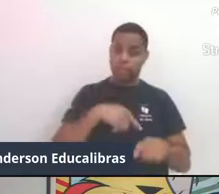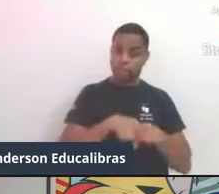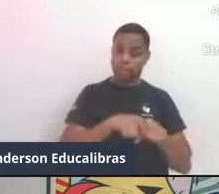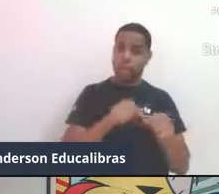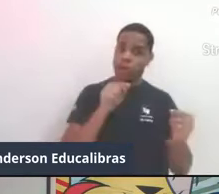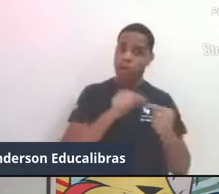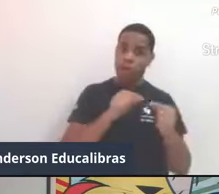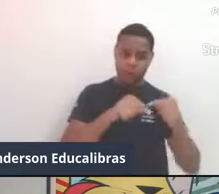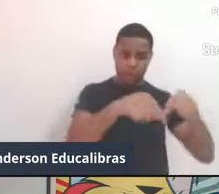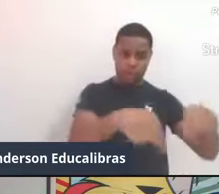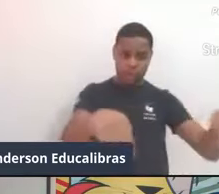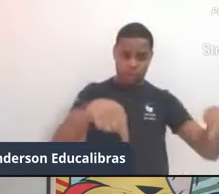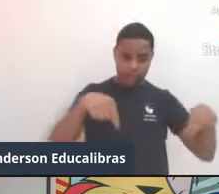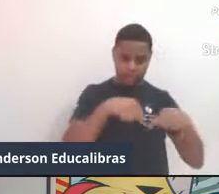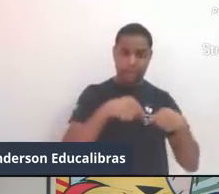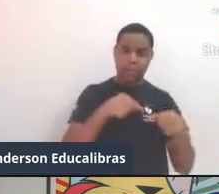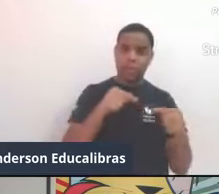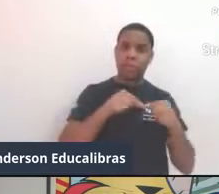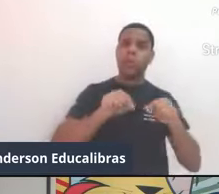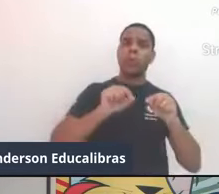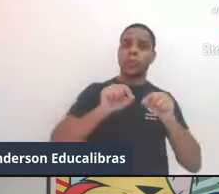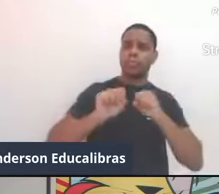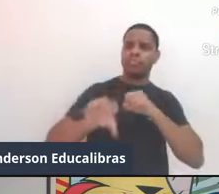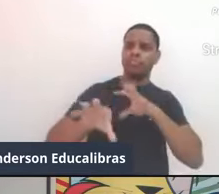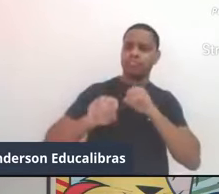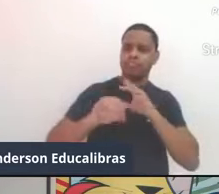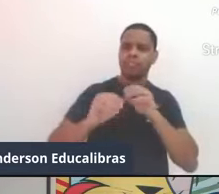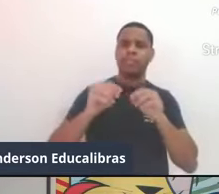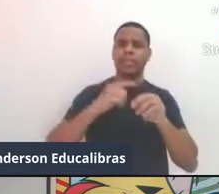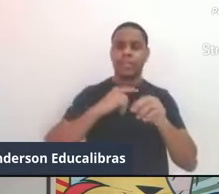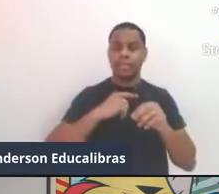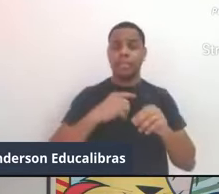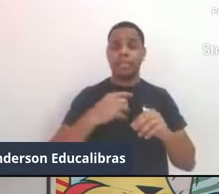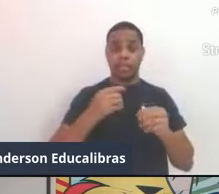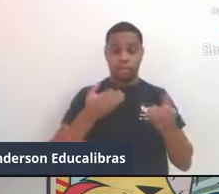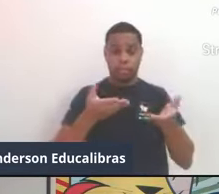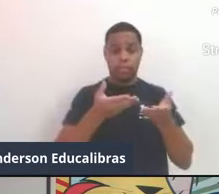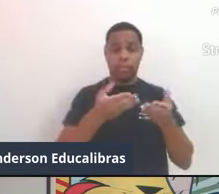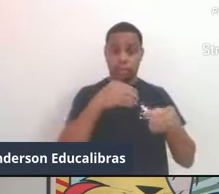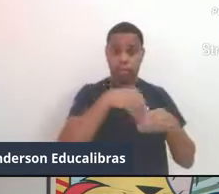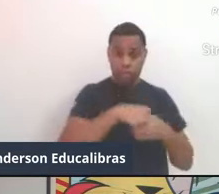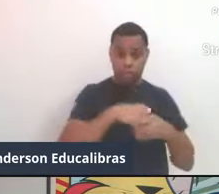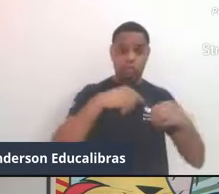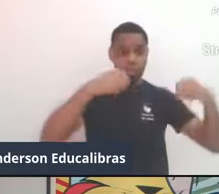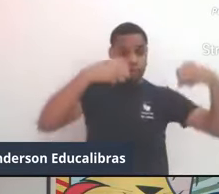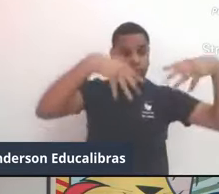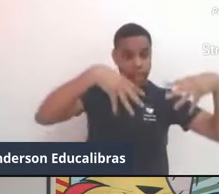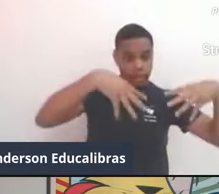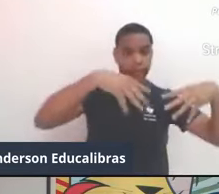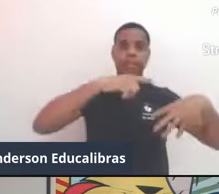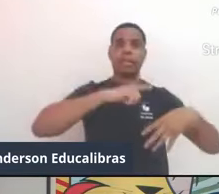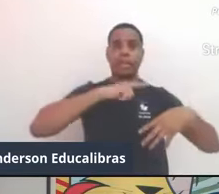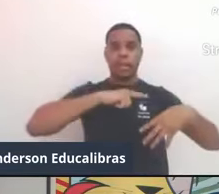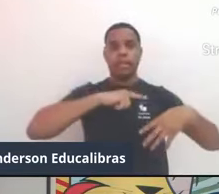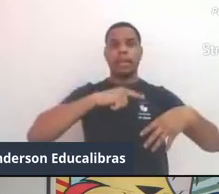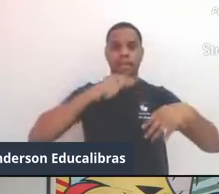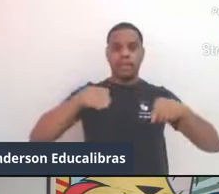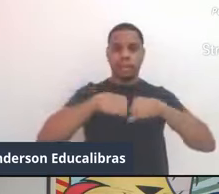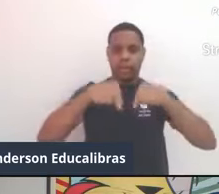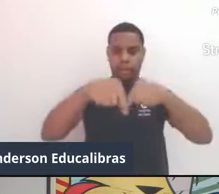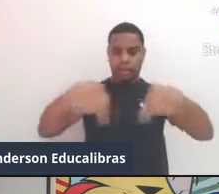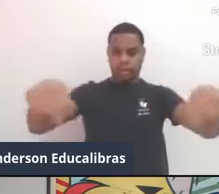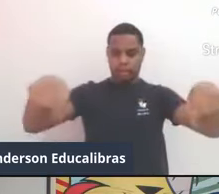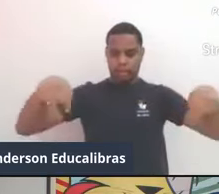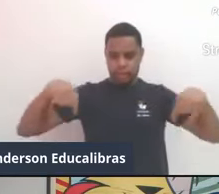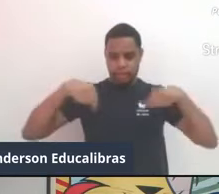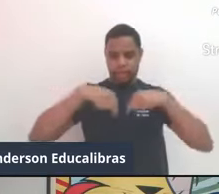medida que ele oferece, pelas condições que tem, pela iluminação, pela dimensão, pelo